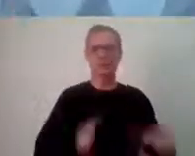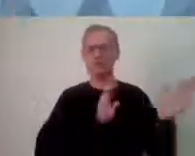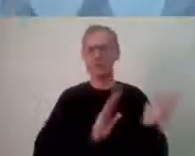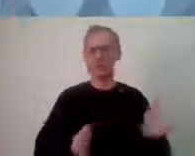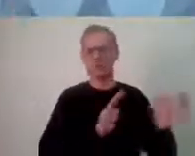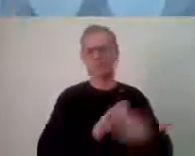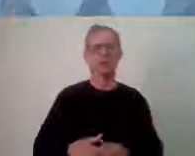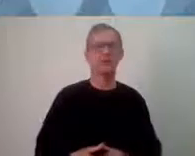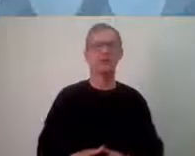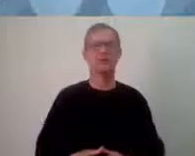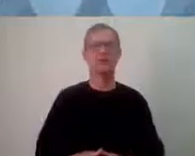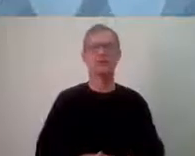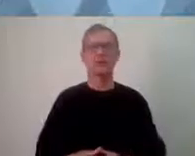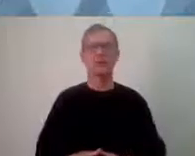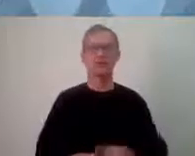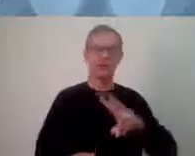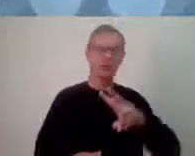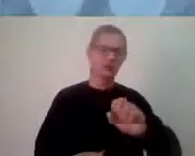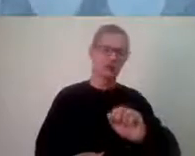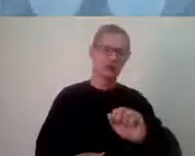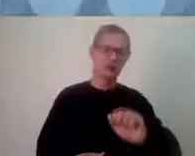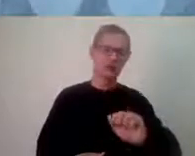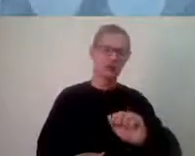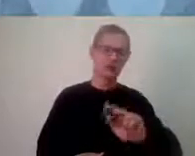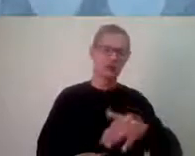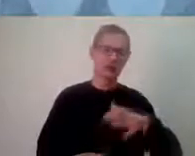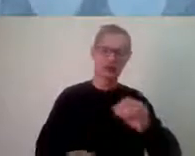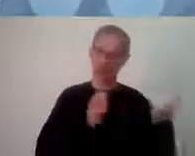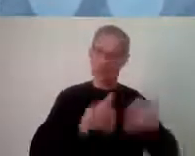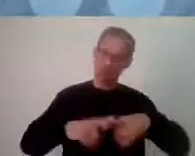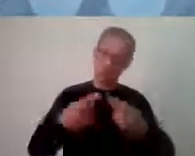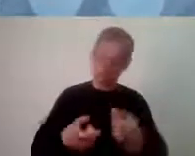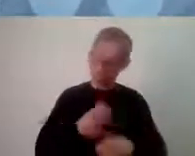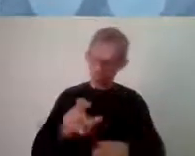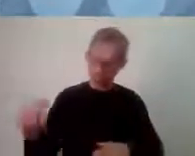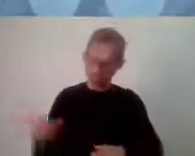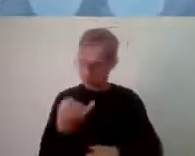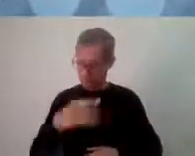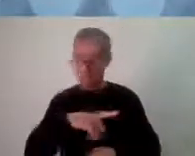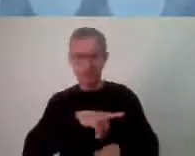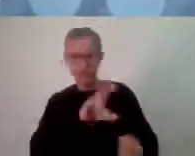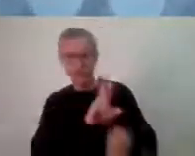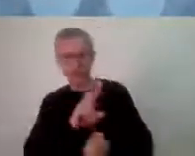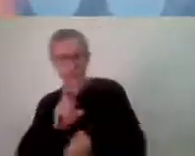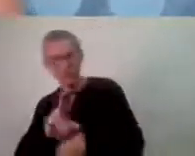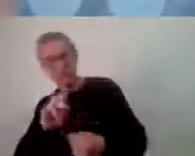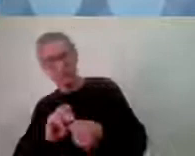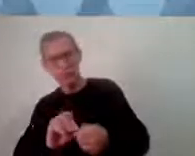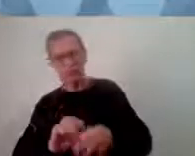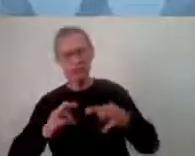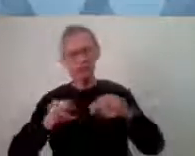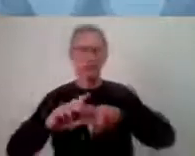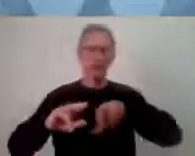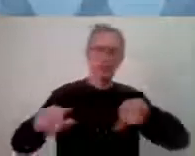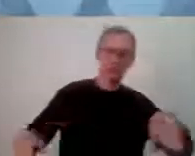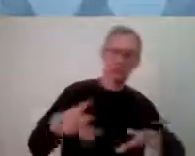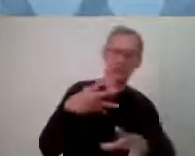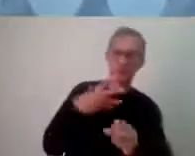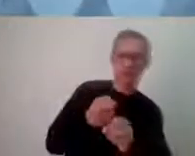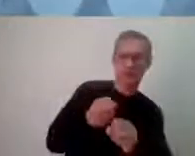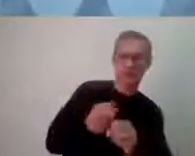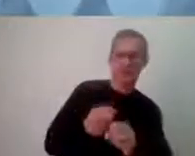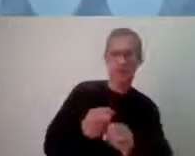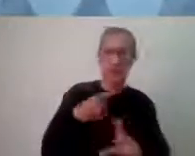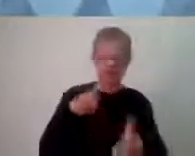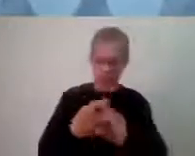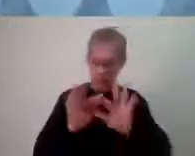de produção, de variação da produção. São palavrinhas, são pequenas palavras que fazem toda a diferença.